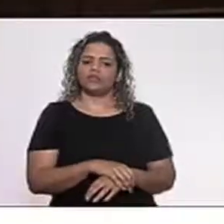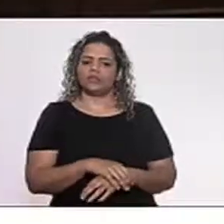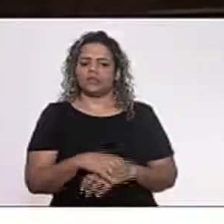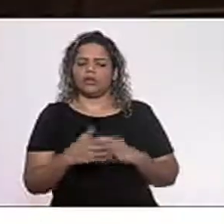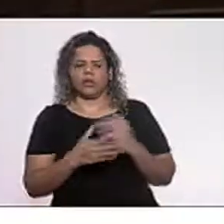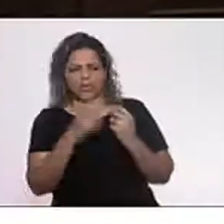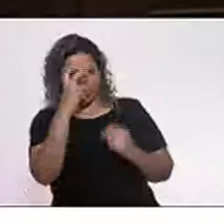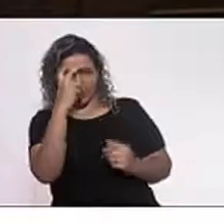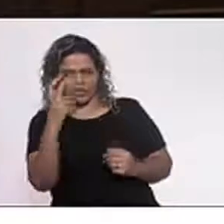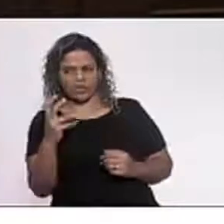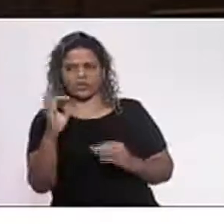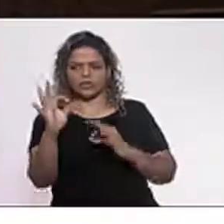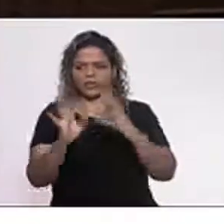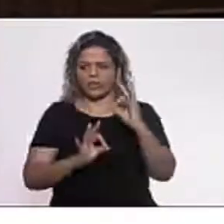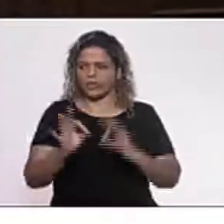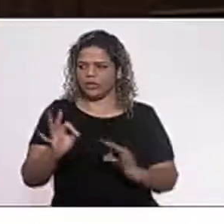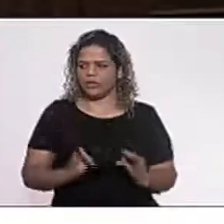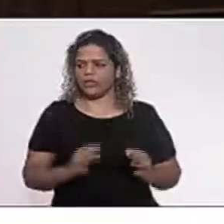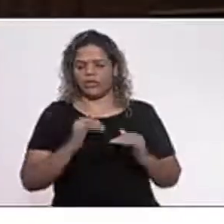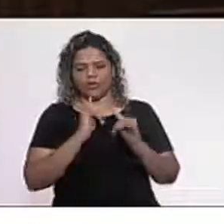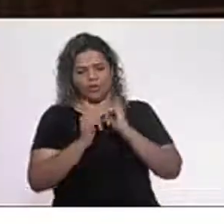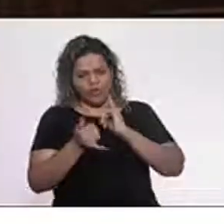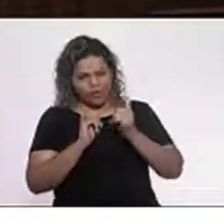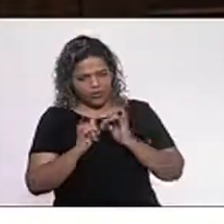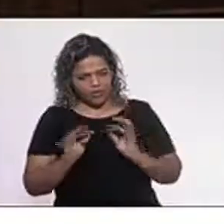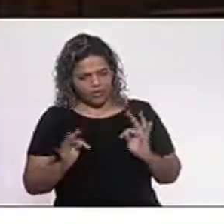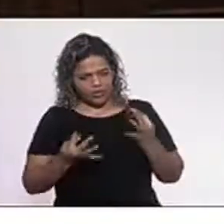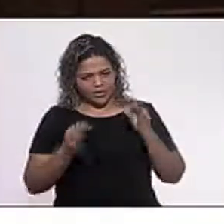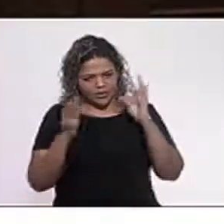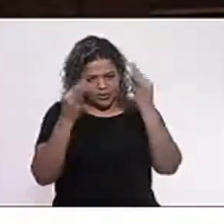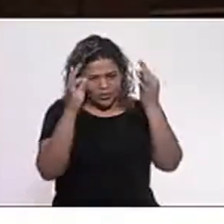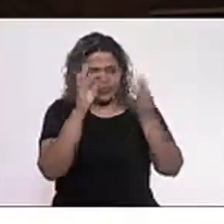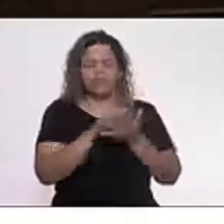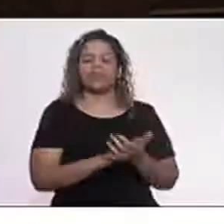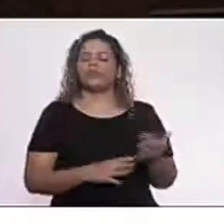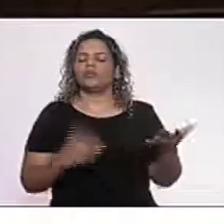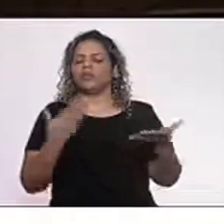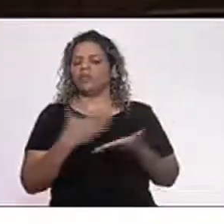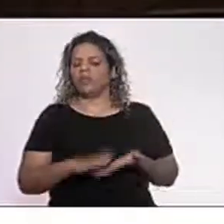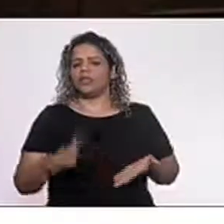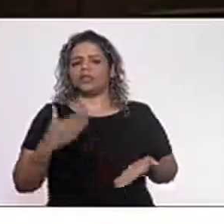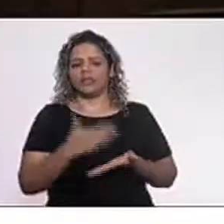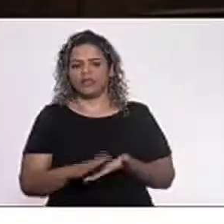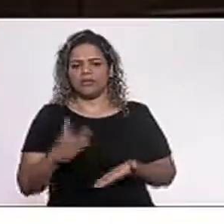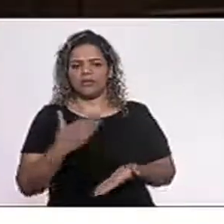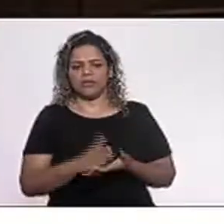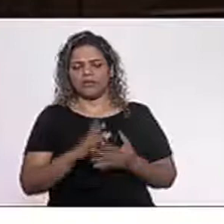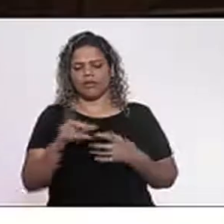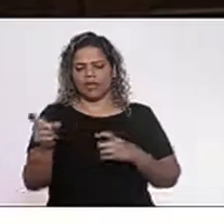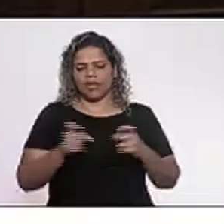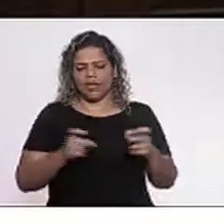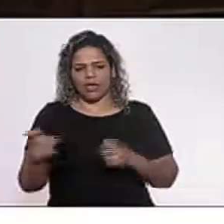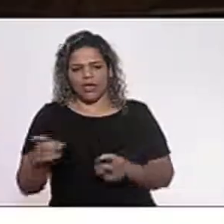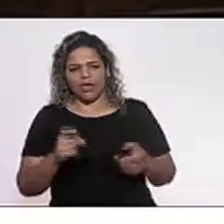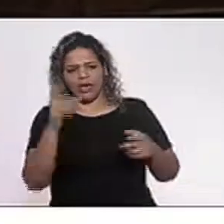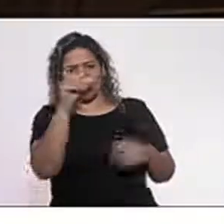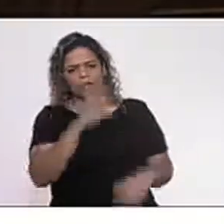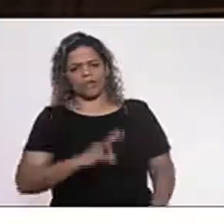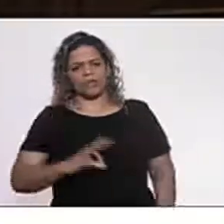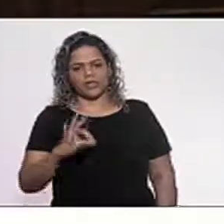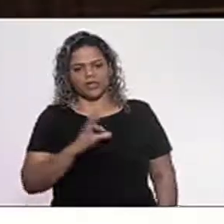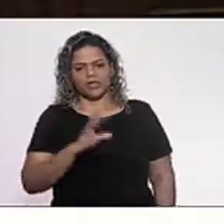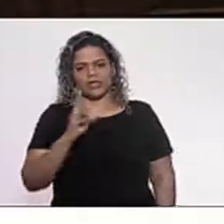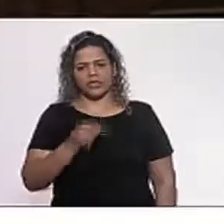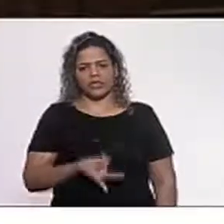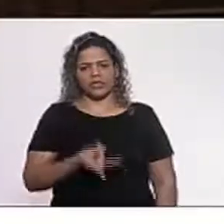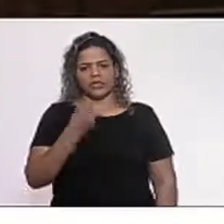inteligência, em planejamento, em informação, em tecnologia, que não tem nada a ver com esta guerra em que esses policiais são colocados